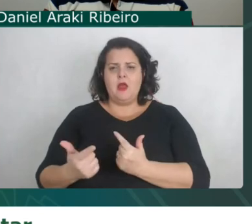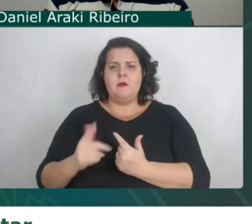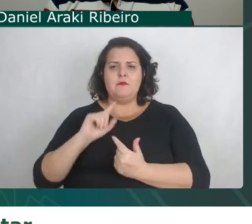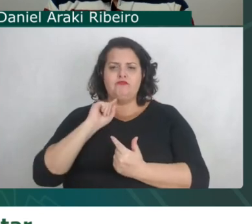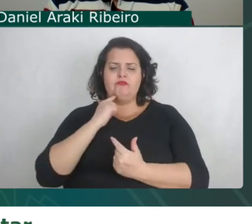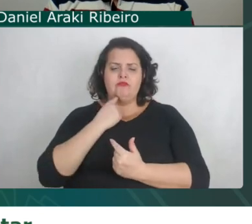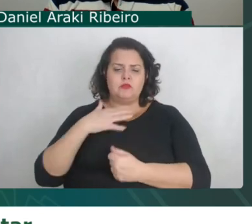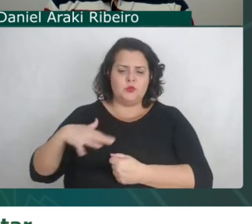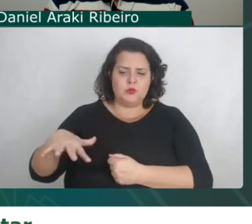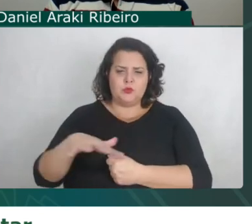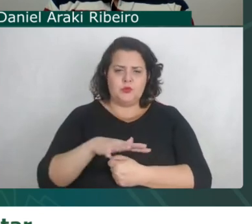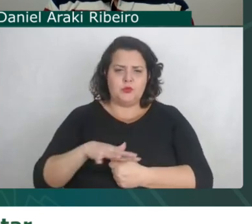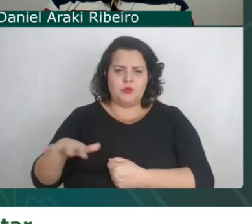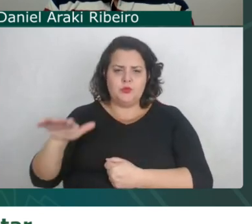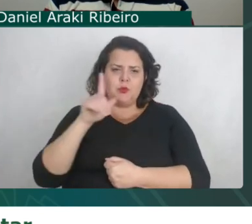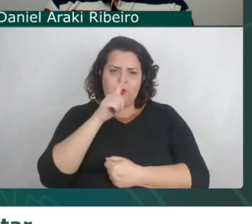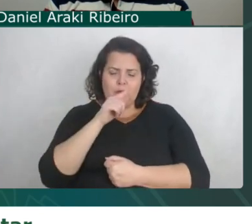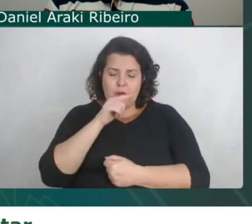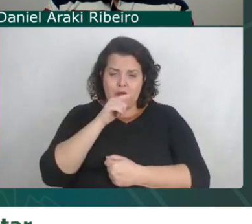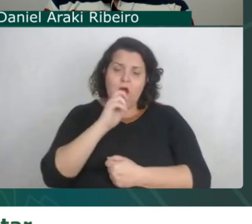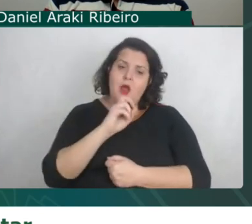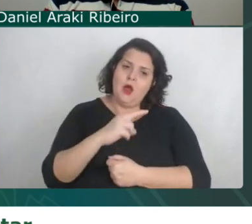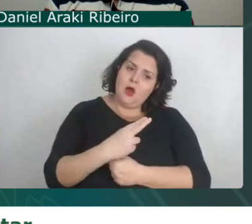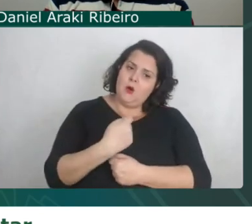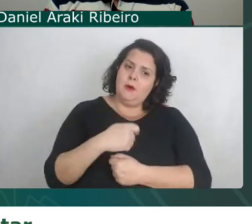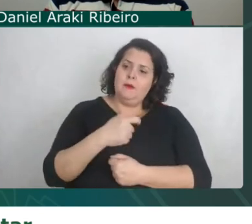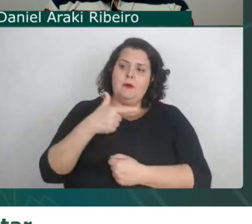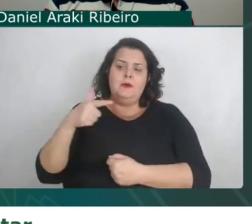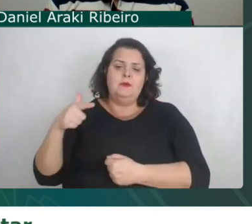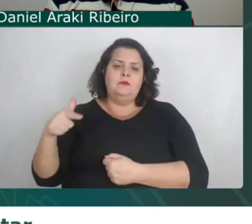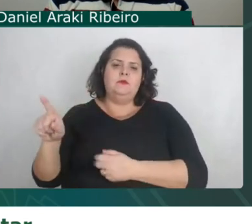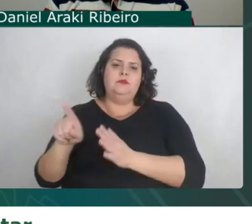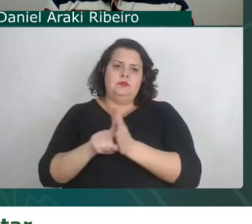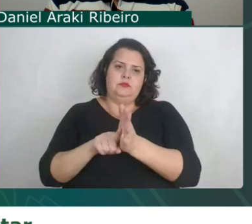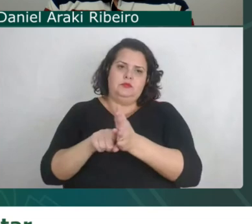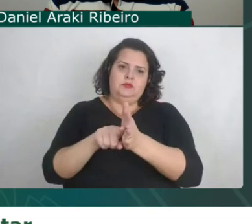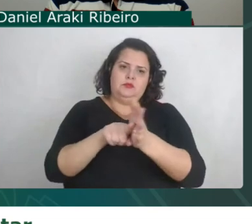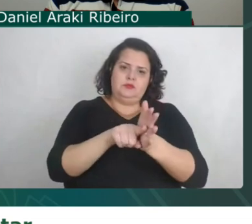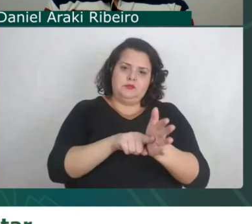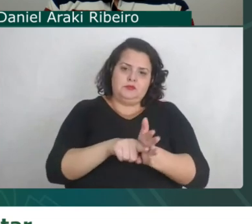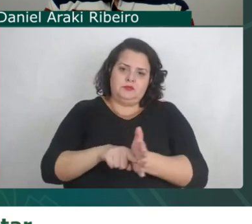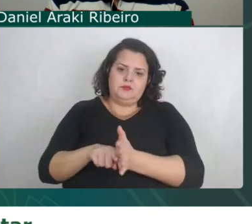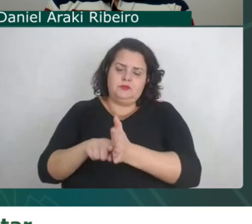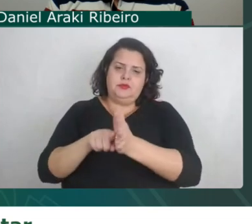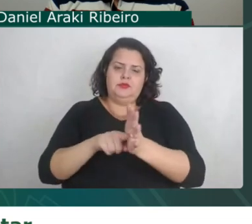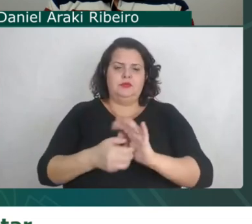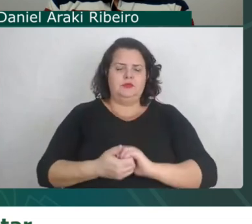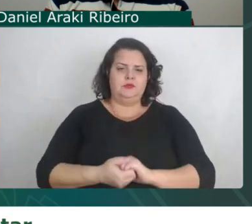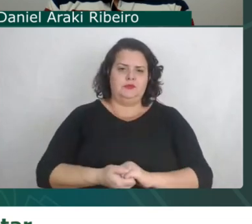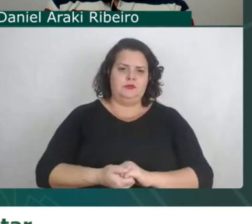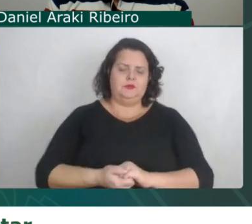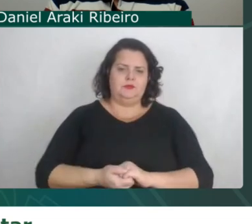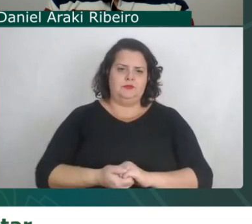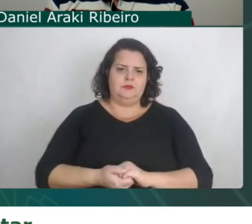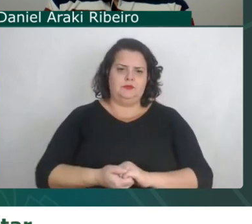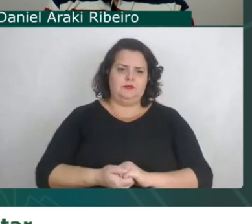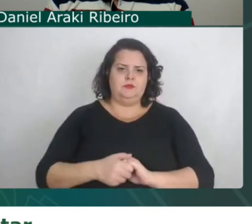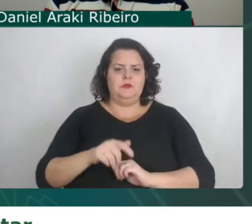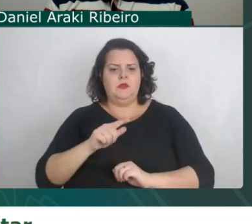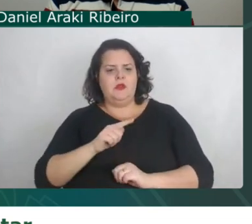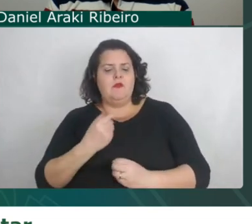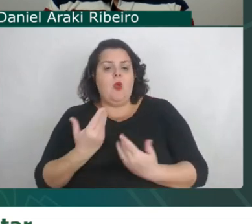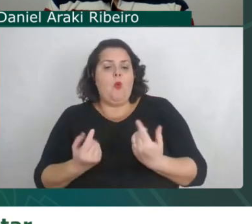já tem estudo, ou a gente teria que fazer um estudo com duplo controle, né? O controle sem corante, corante sintético,